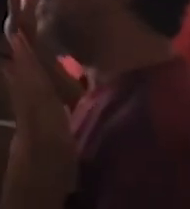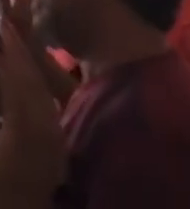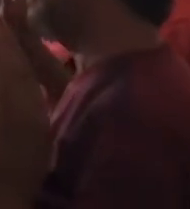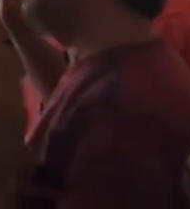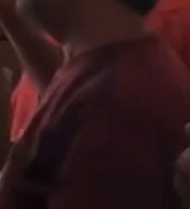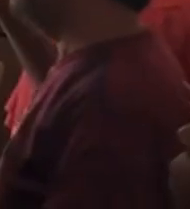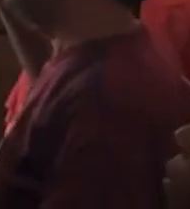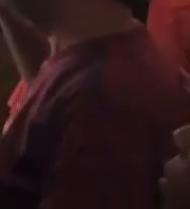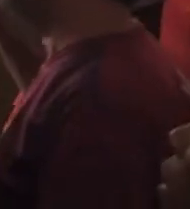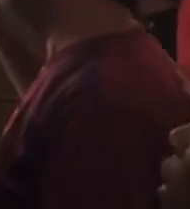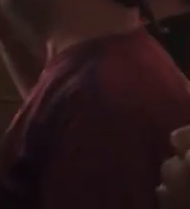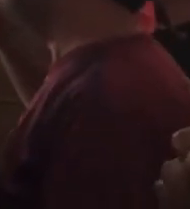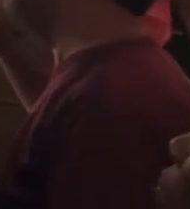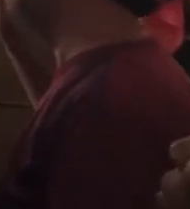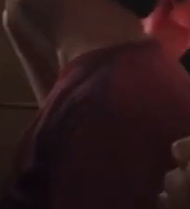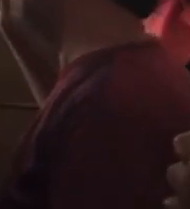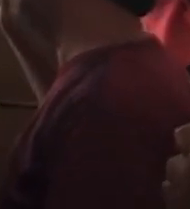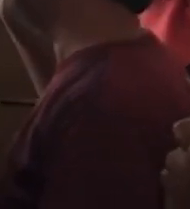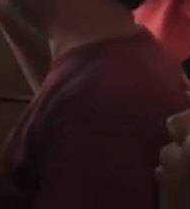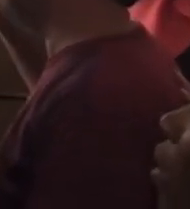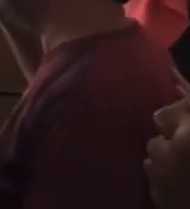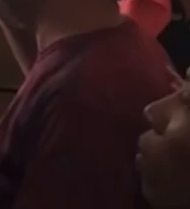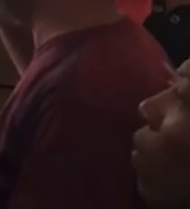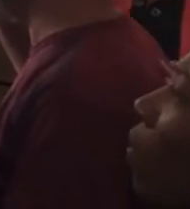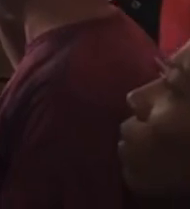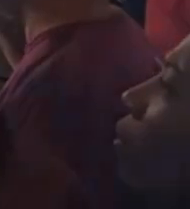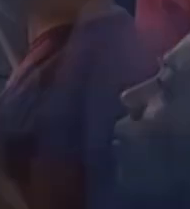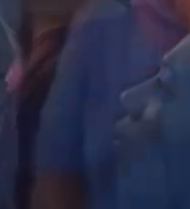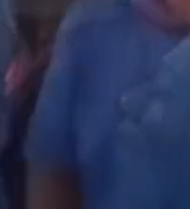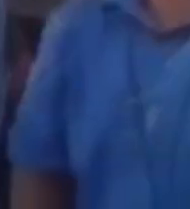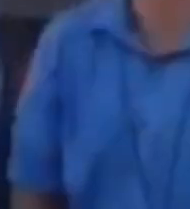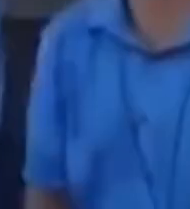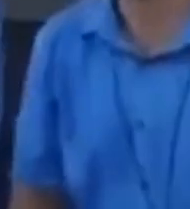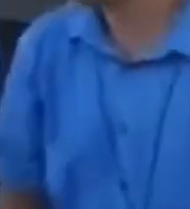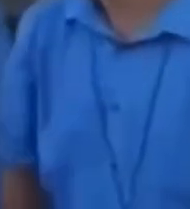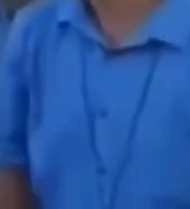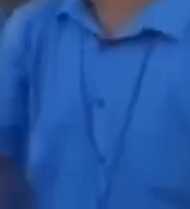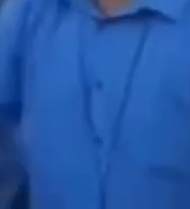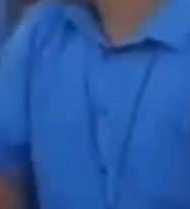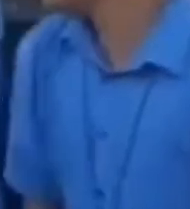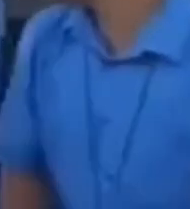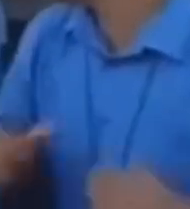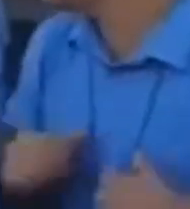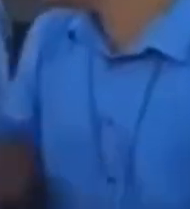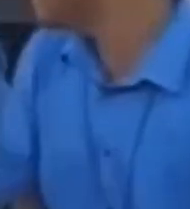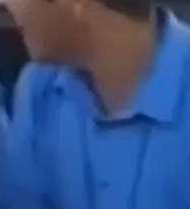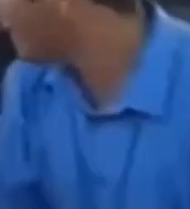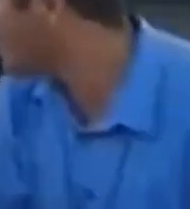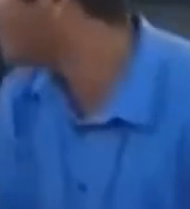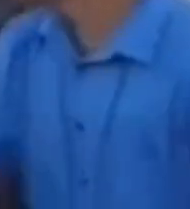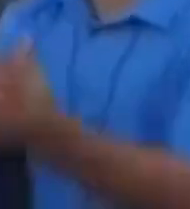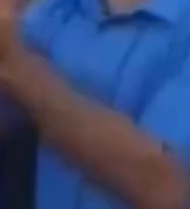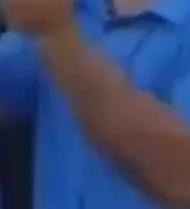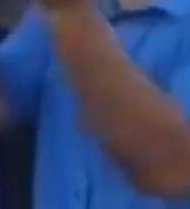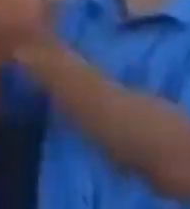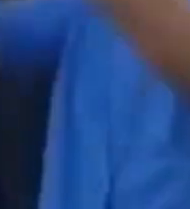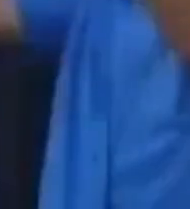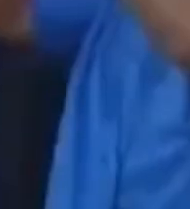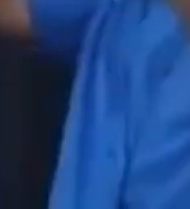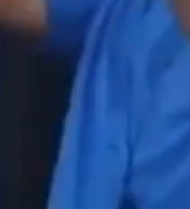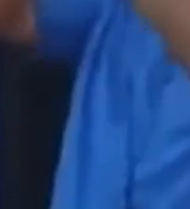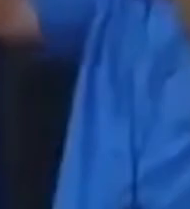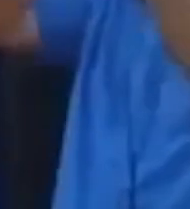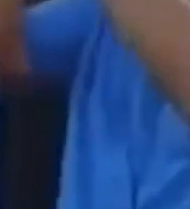bairro do Meier, existente até hoje. O grupo de oração é uma célula fundamental do movimento eclesial